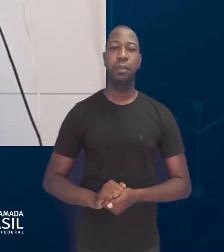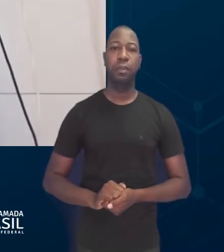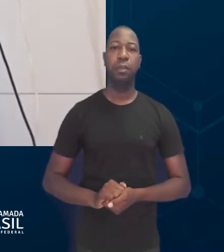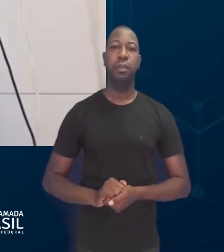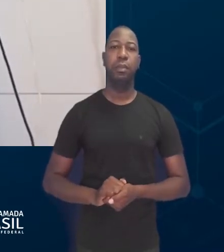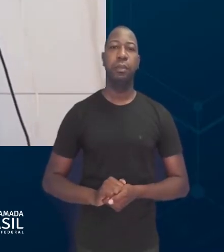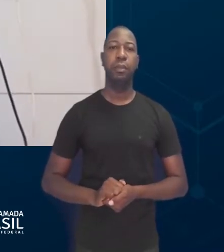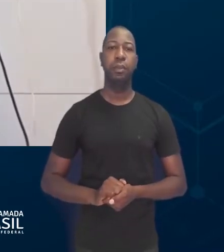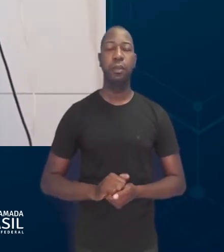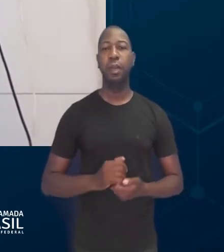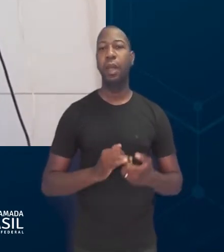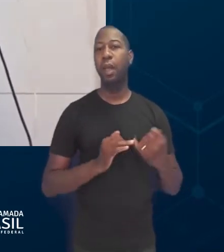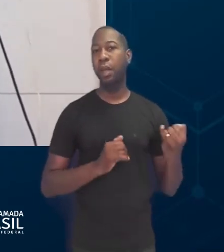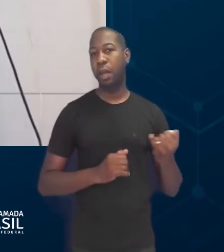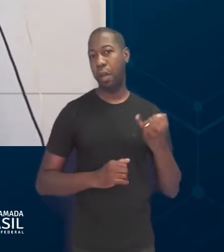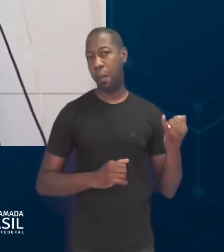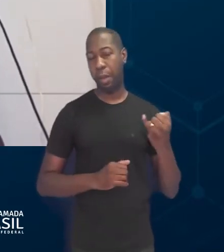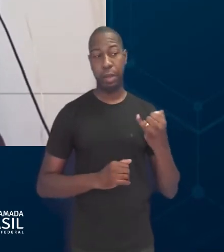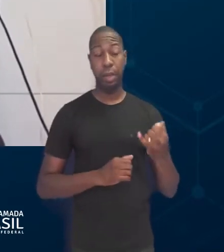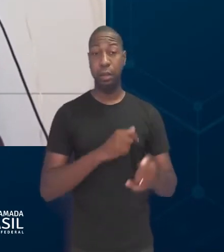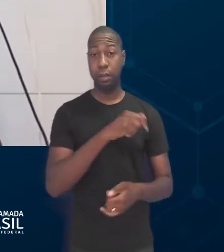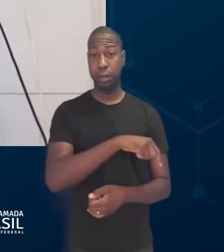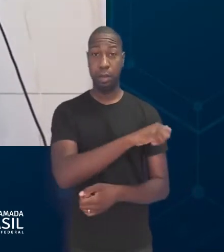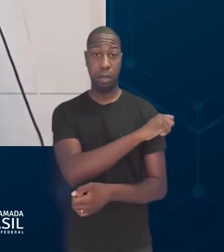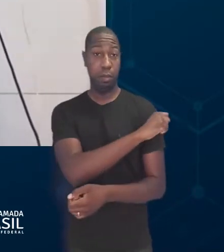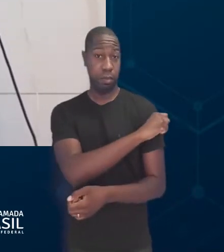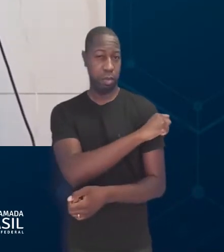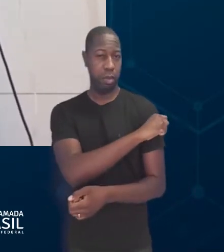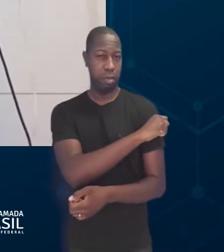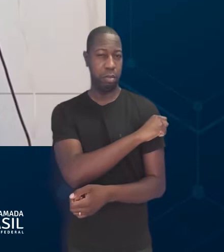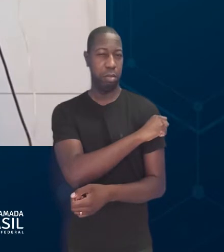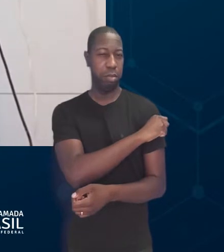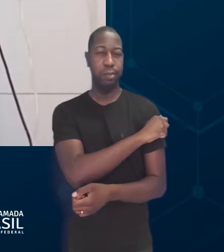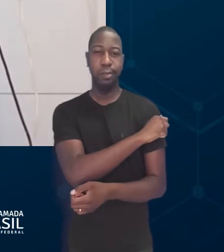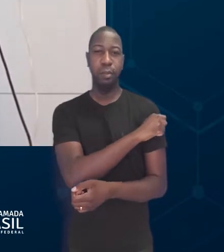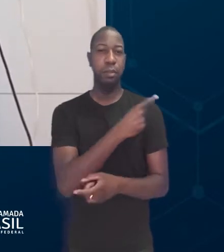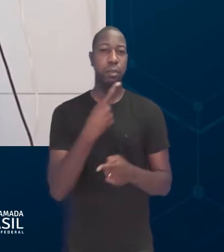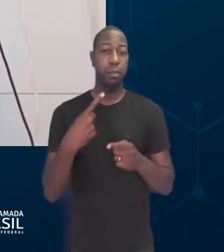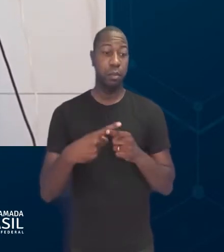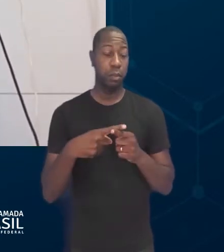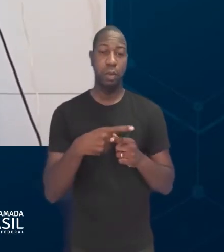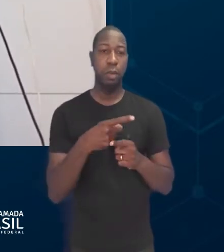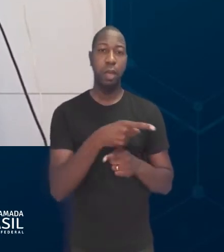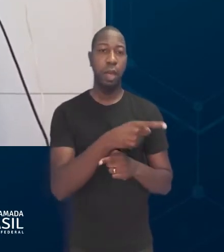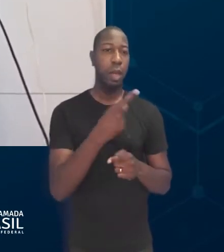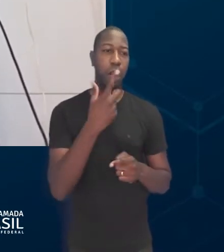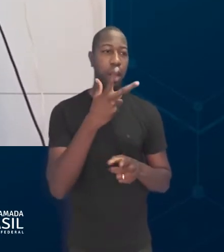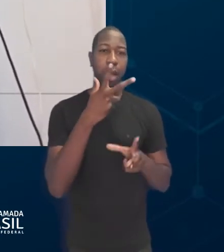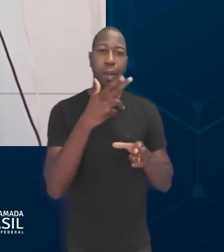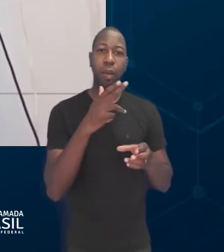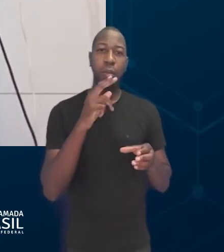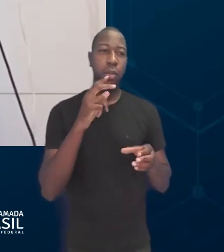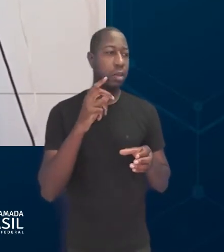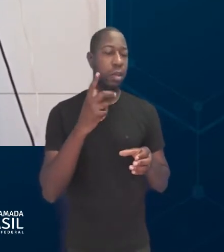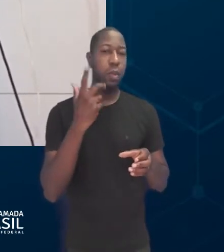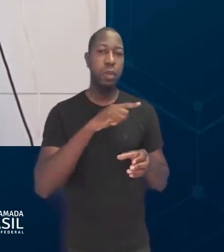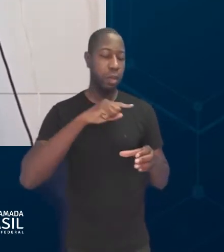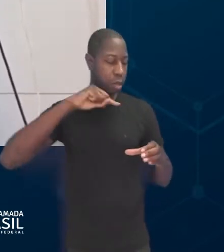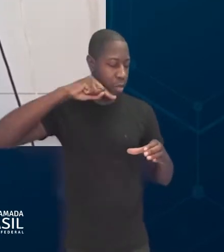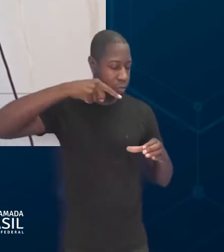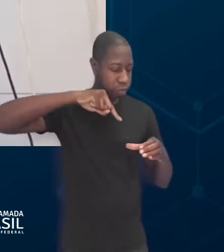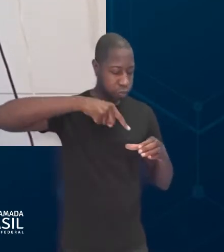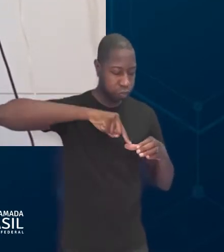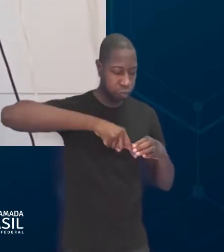Ensino de Resende porque proporciona a eles um mergulho no universo das letras. Por meio desse evento, os nossos alunos